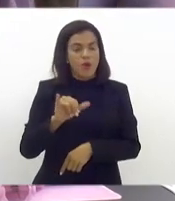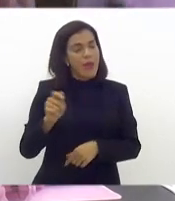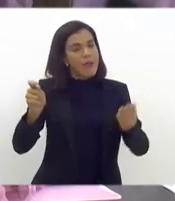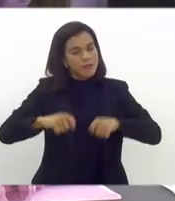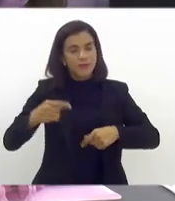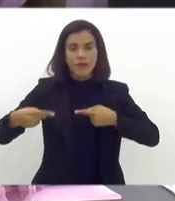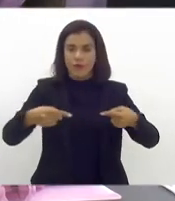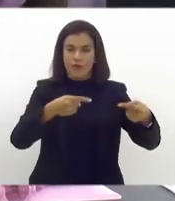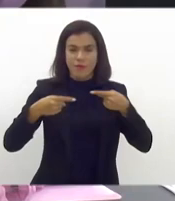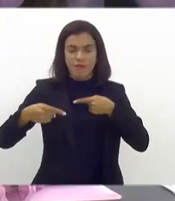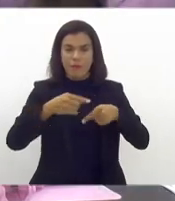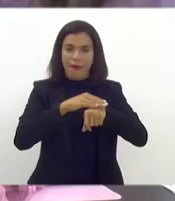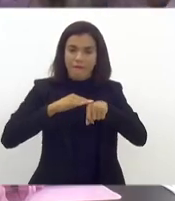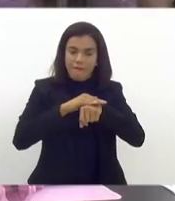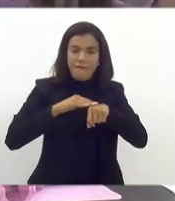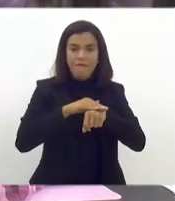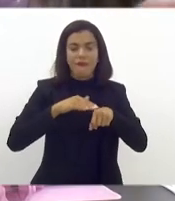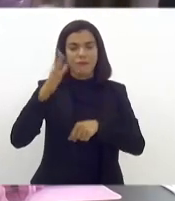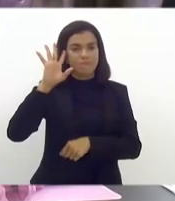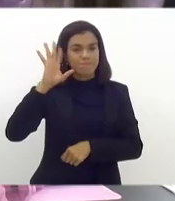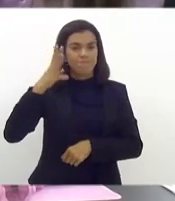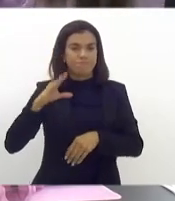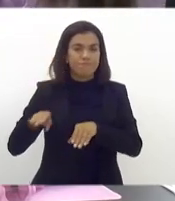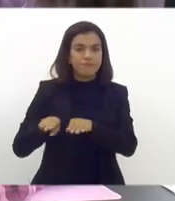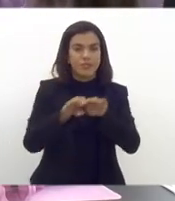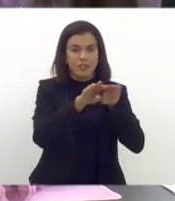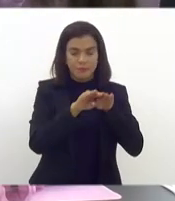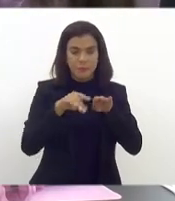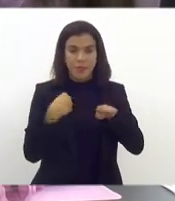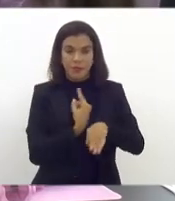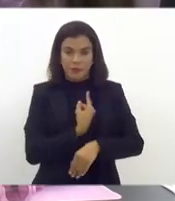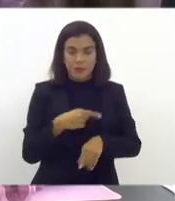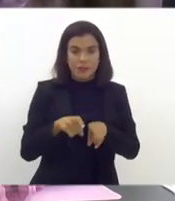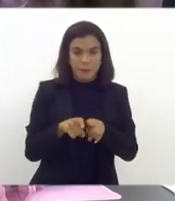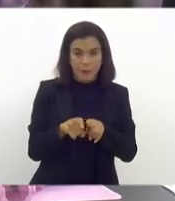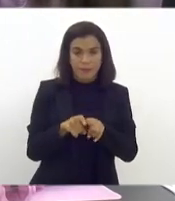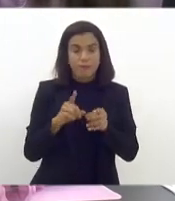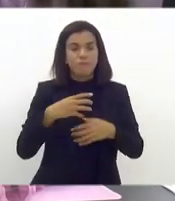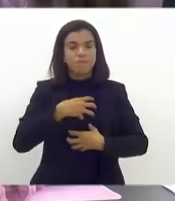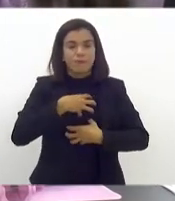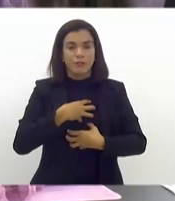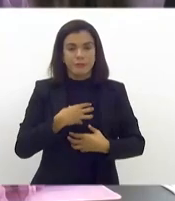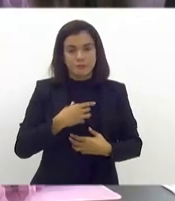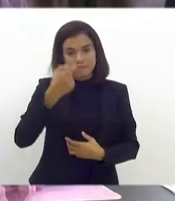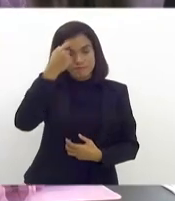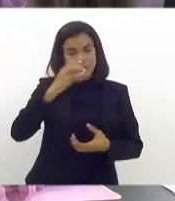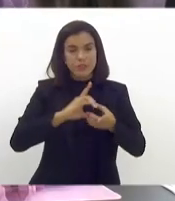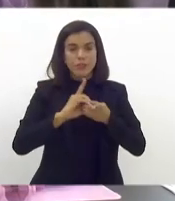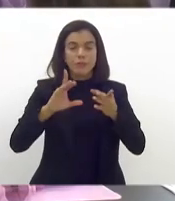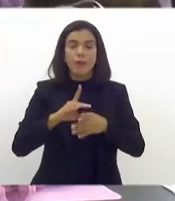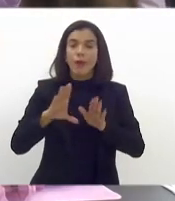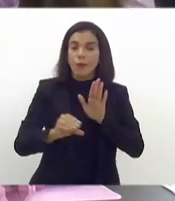num consenso. Isso é muito bom para a casa, isso é muito bom para todos nós e para o senso de democracia. Então, o meu parecer é favorável